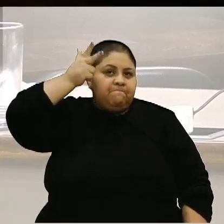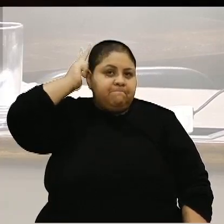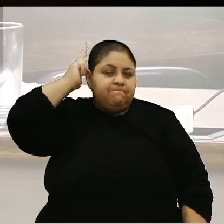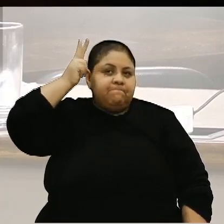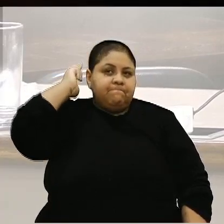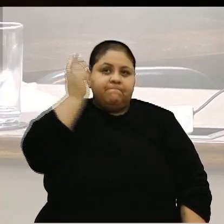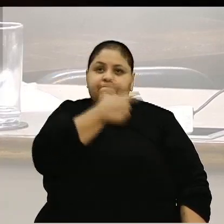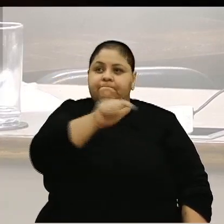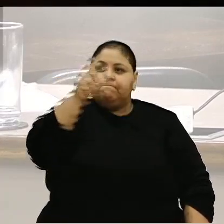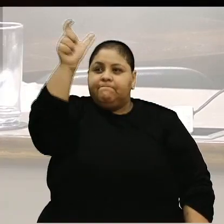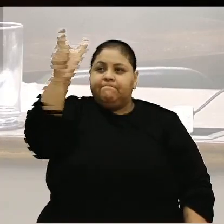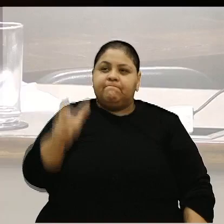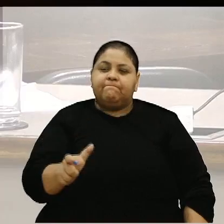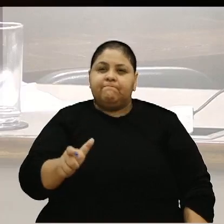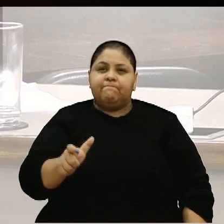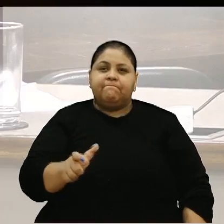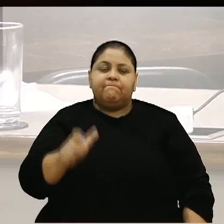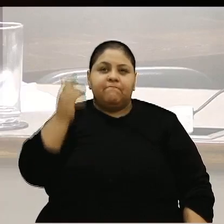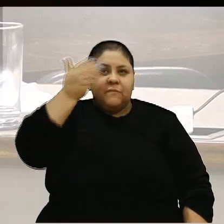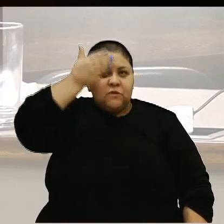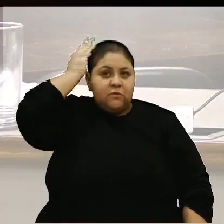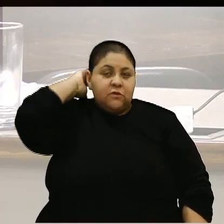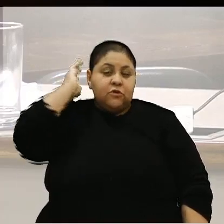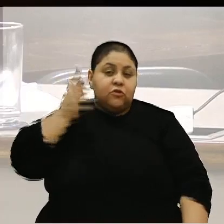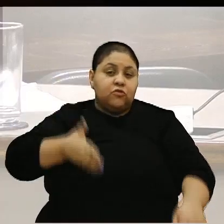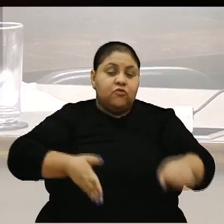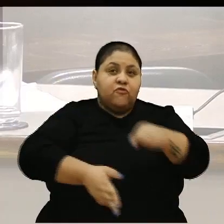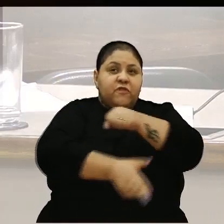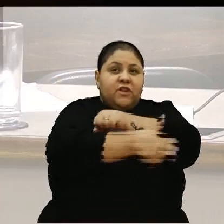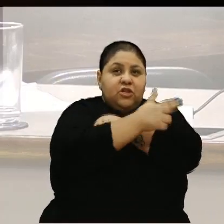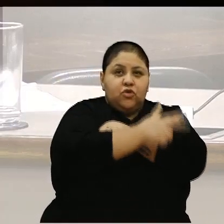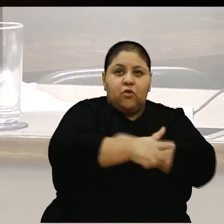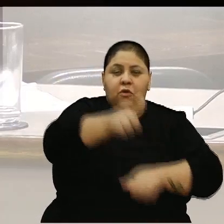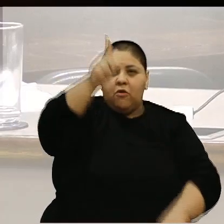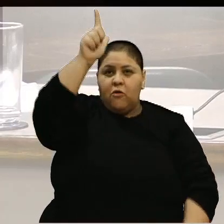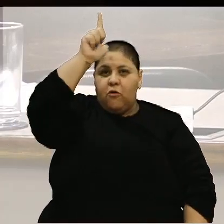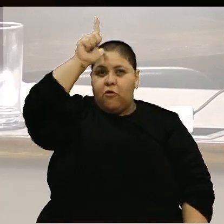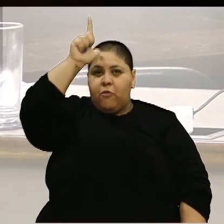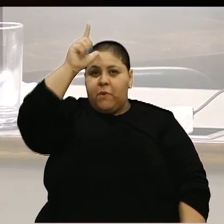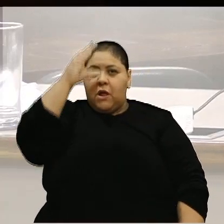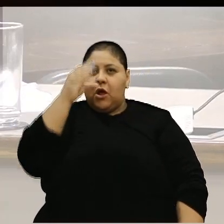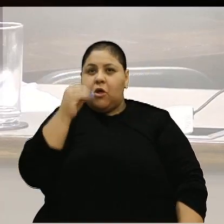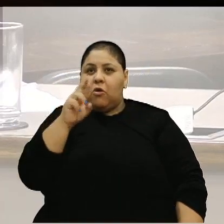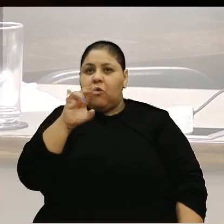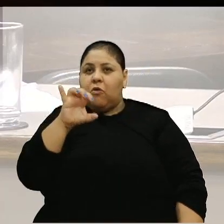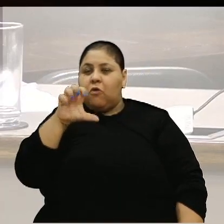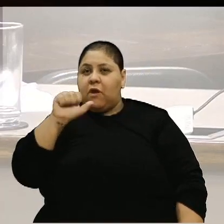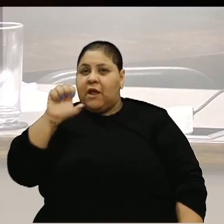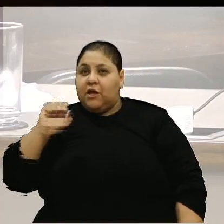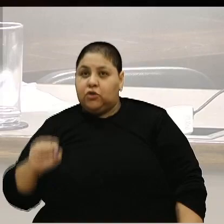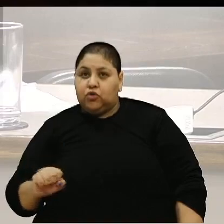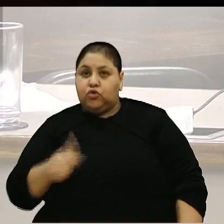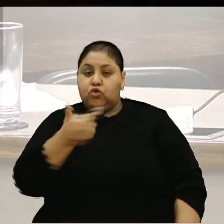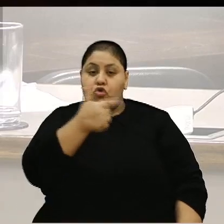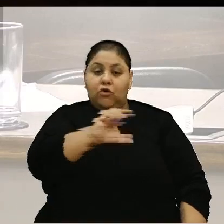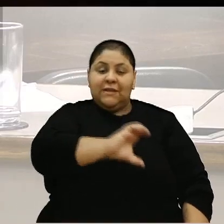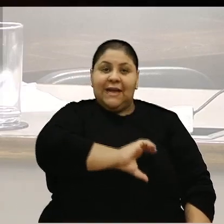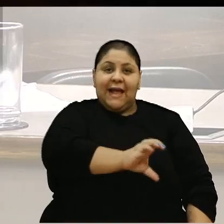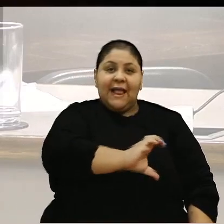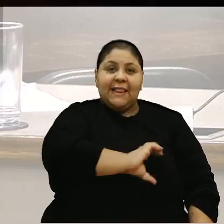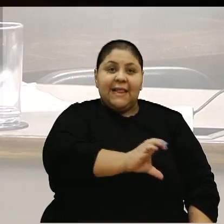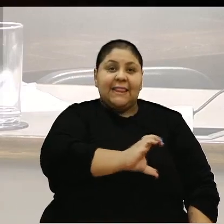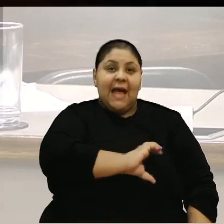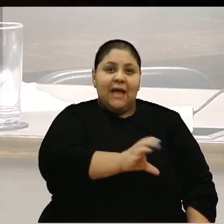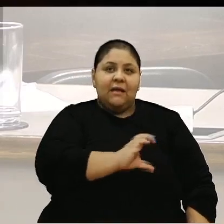O Alceu, ele fez uma viagem para a Alemanha, fez outra viagem para a Coreia do Sul e outra para o Canadá para tratar a questão dos